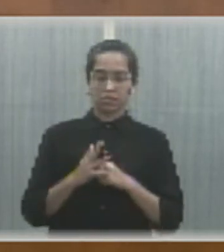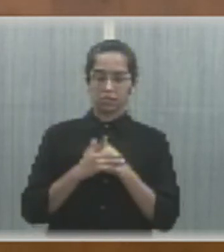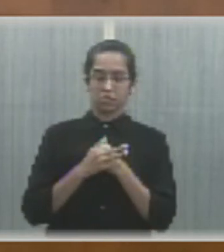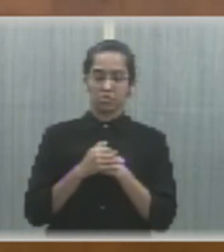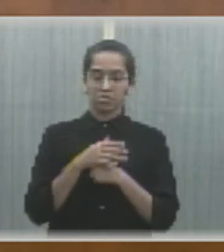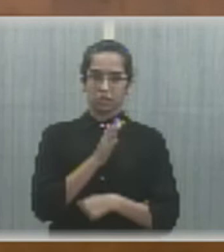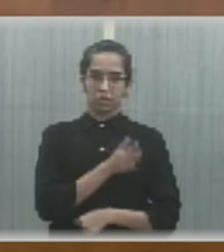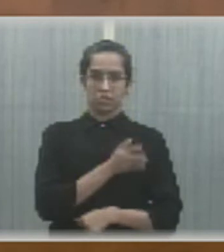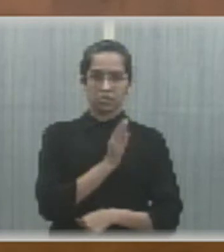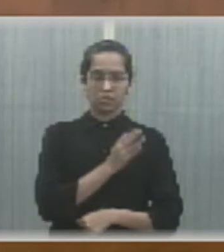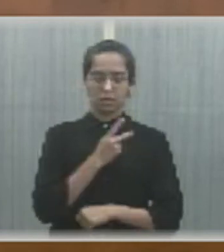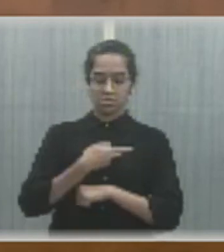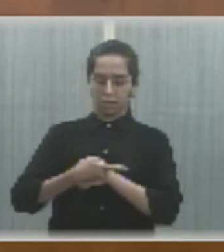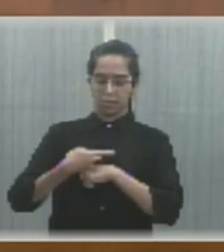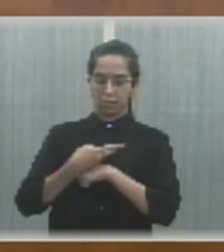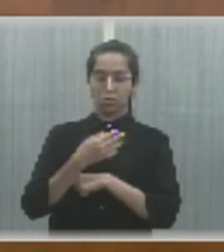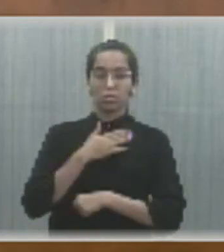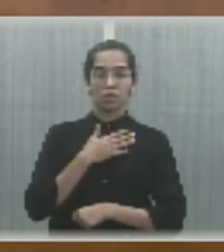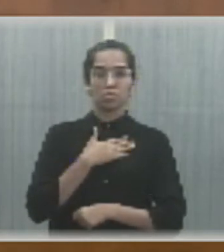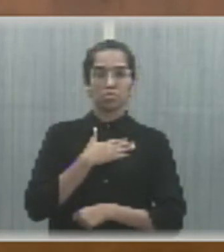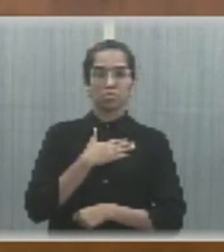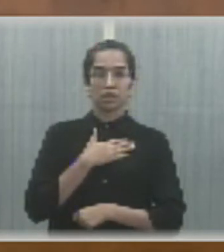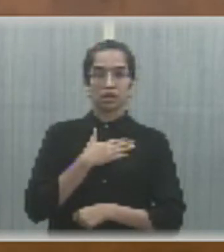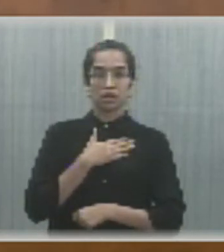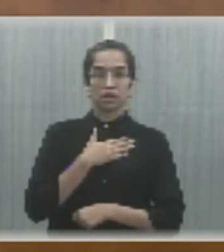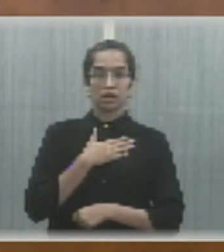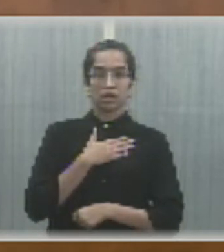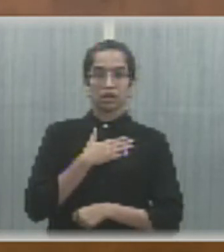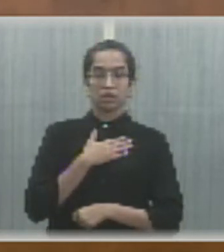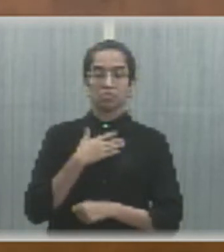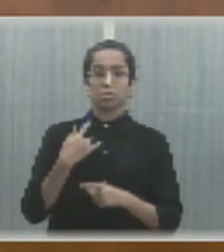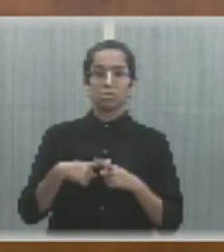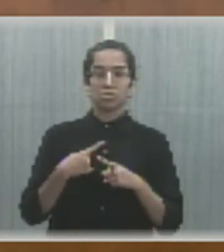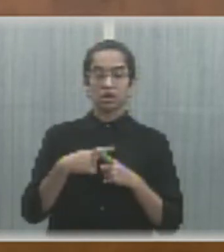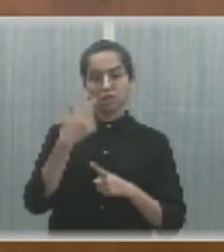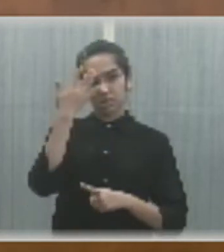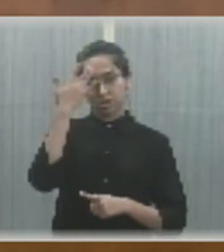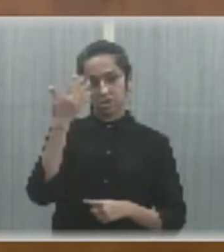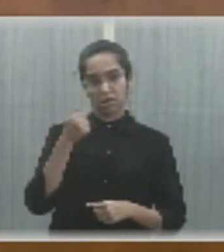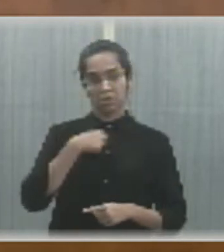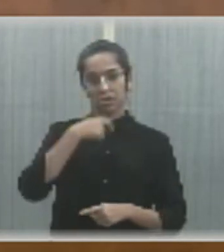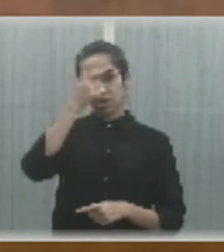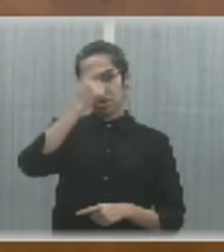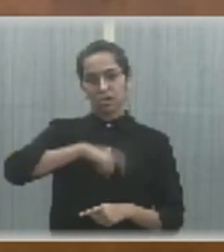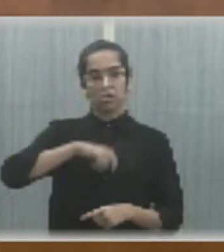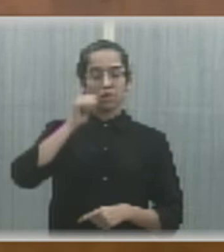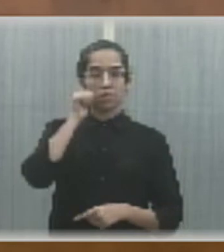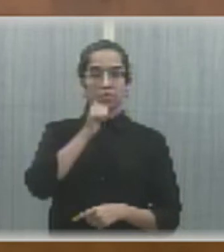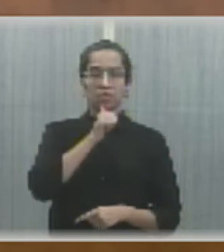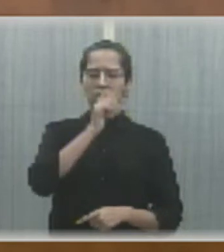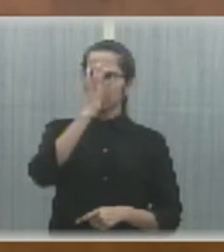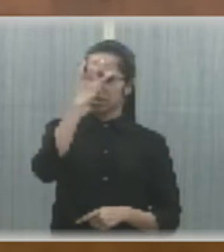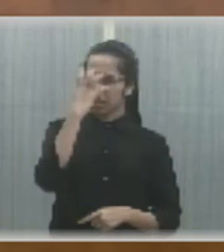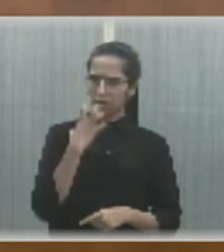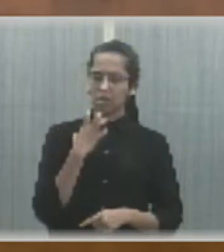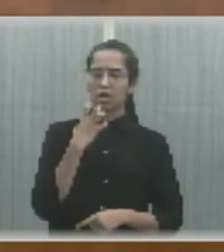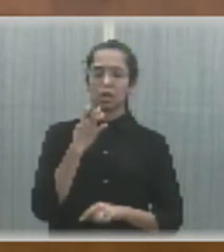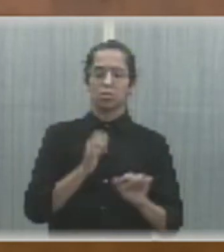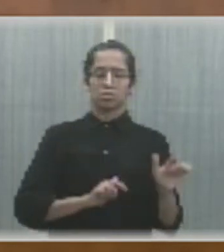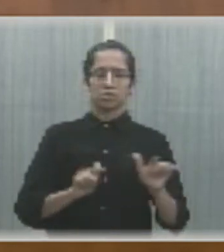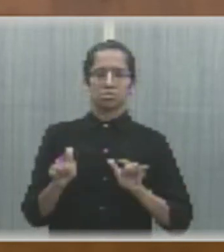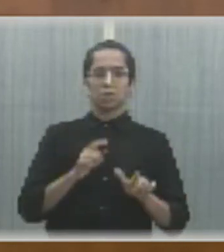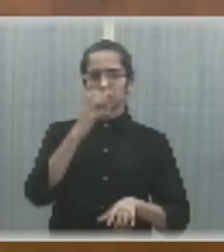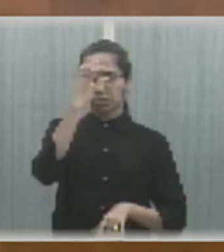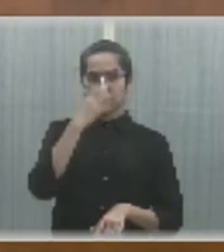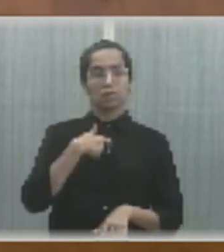ela procurou a deputada Tereza Brito, e ela procurou o nosso gabinete, porque ela sabe que eu sou uma mulher séria, que ela sabe que eu levo as coisas a sério, eu sei que